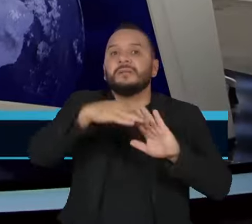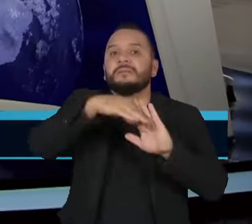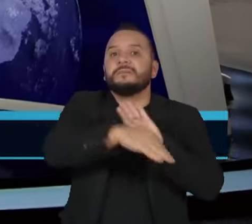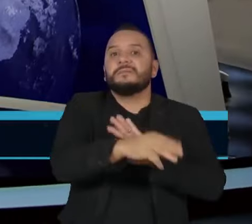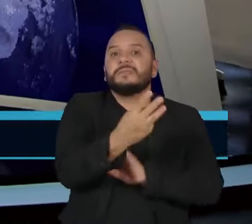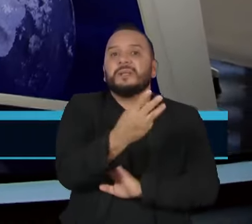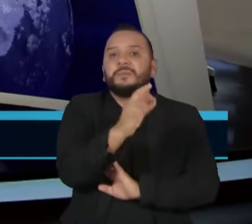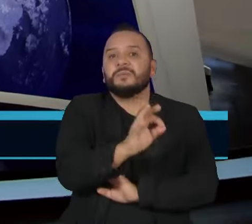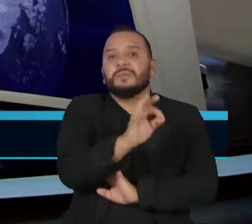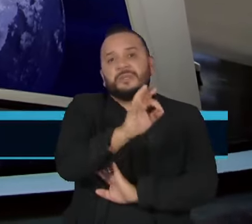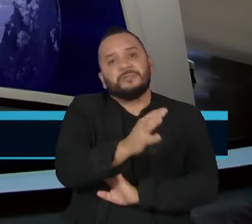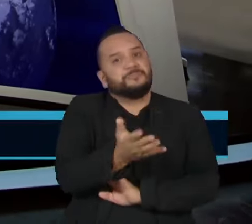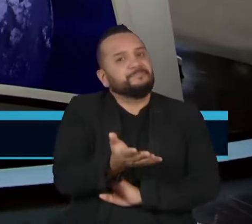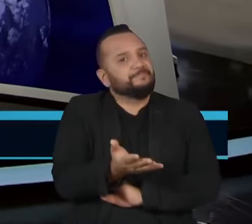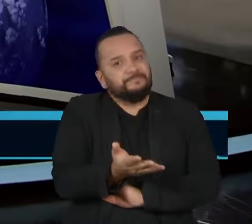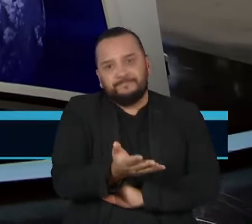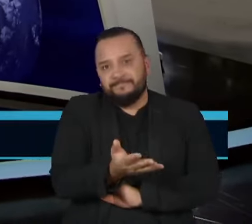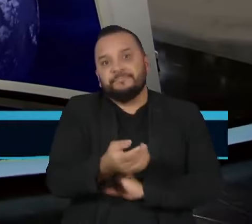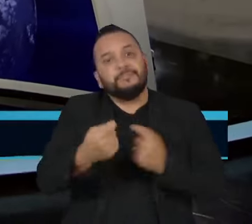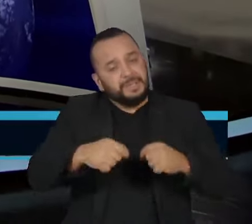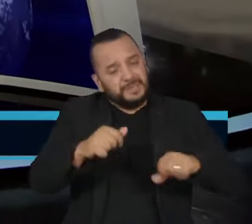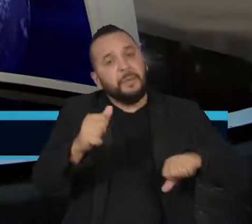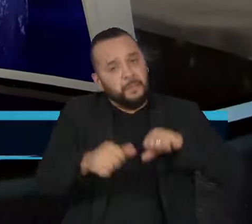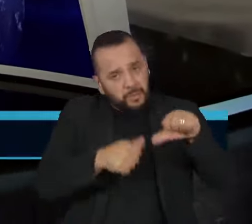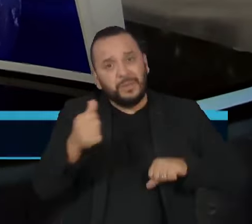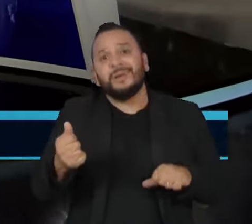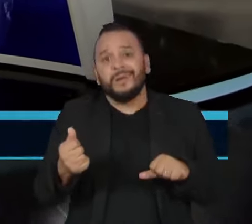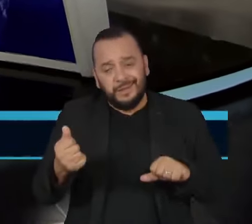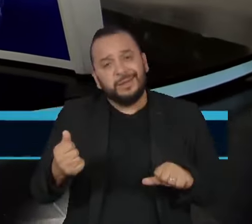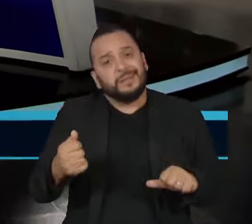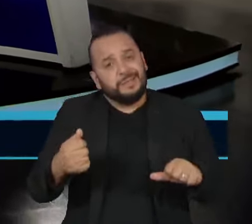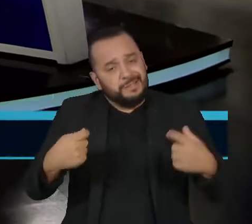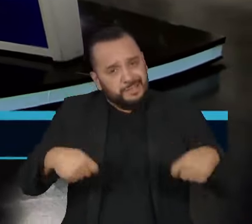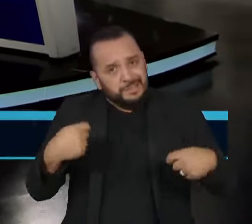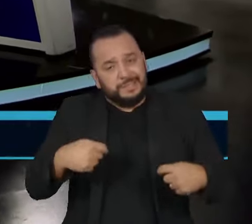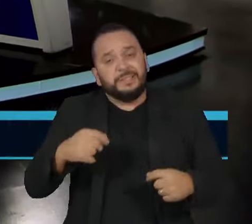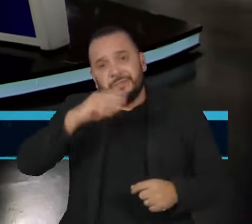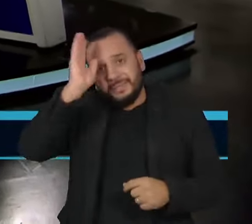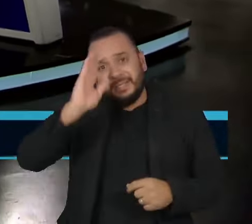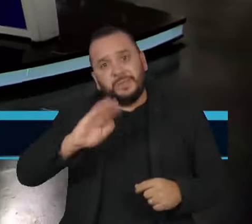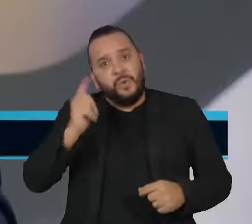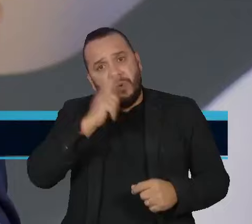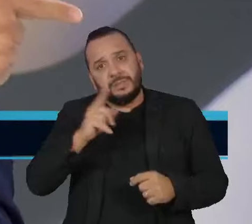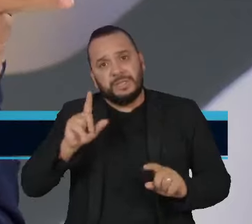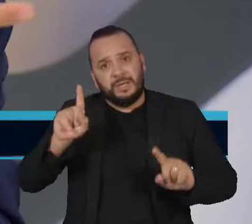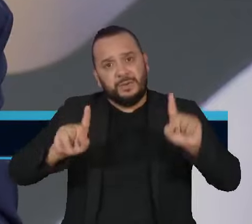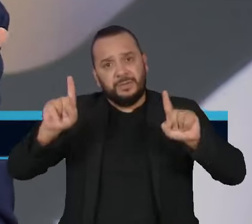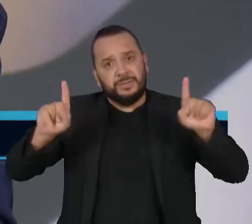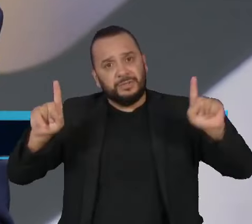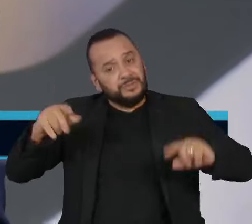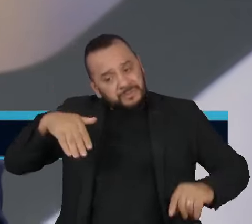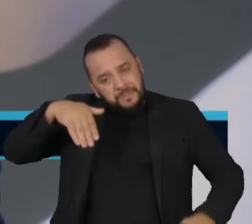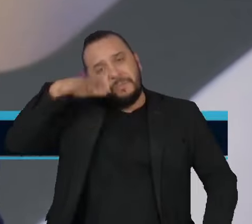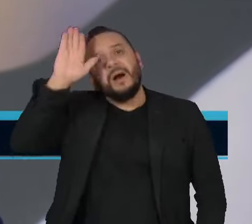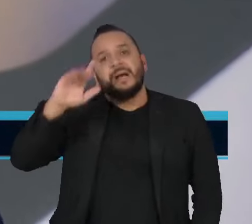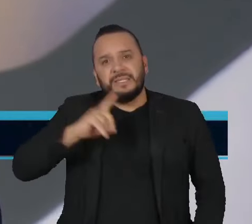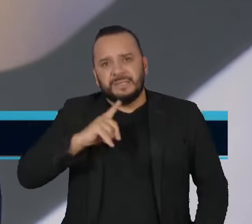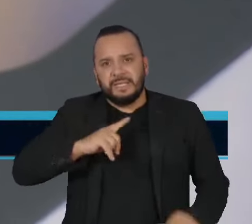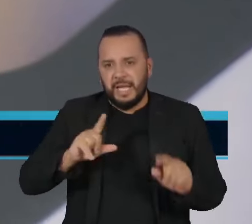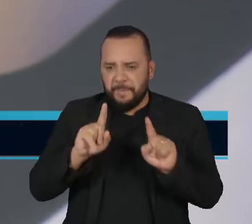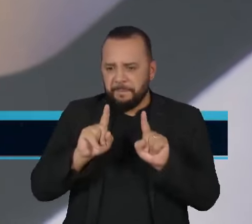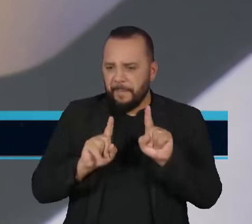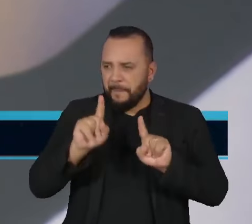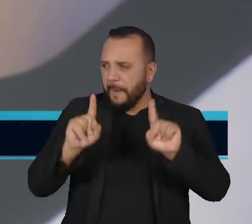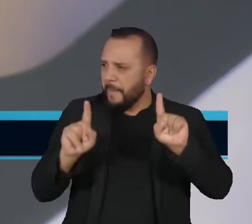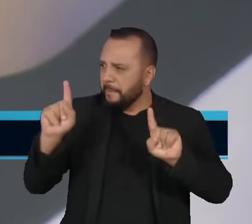3% então isso precisa mudar justamente pro pro país ser mais competitivo para aquilo que a gente falava no início a